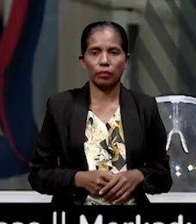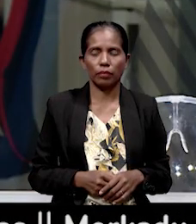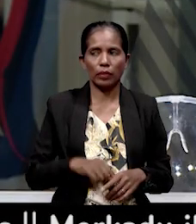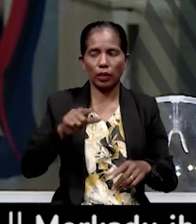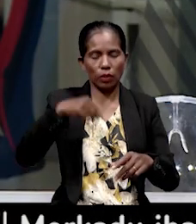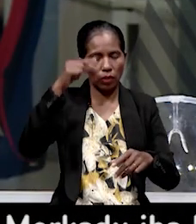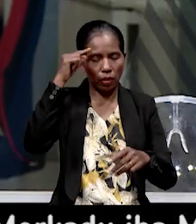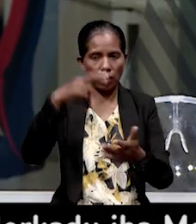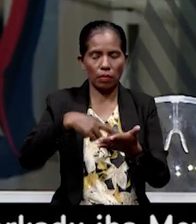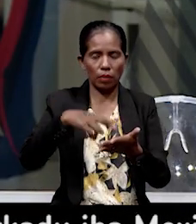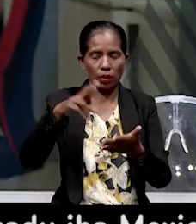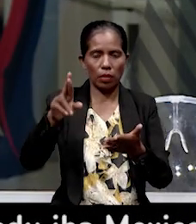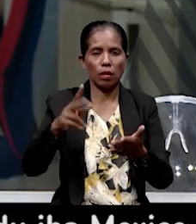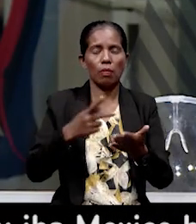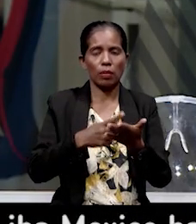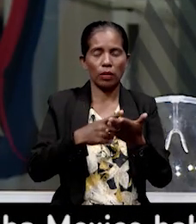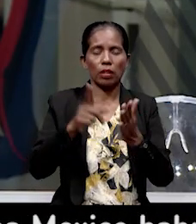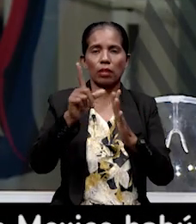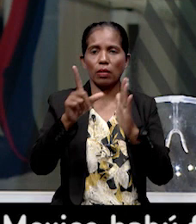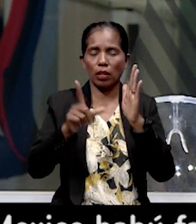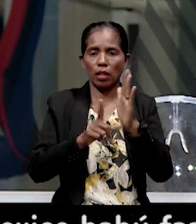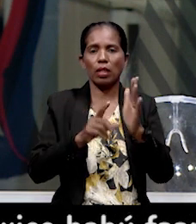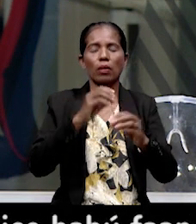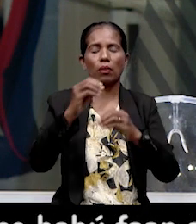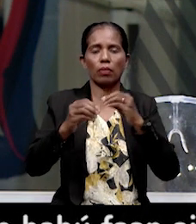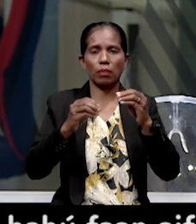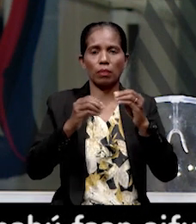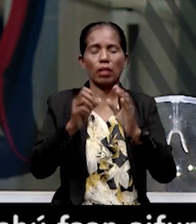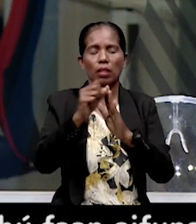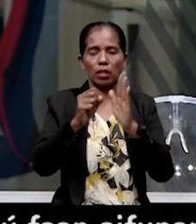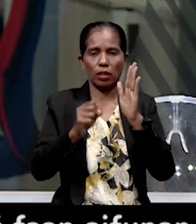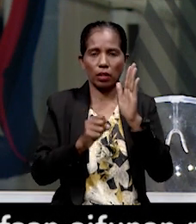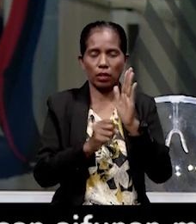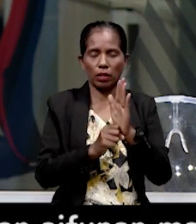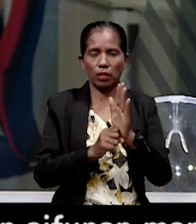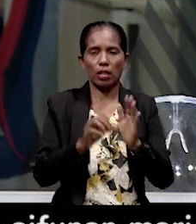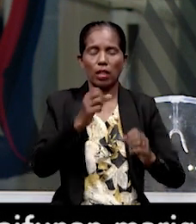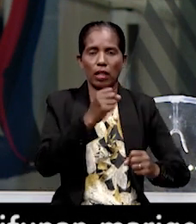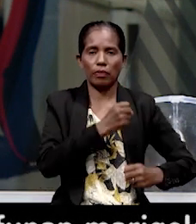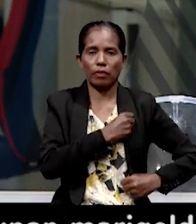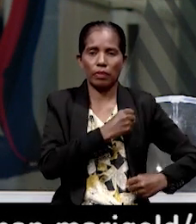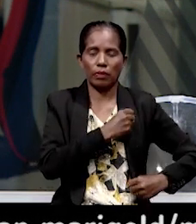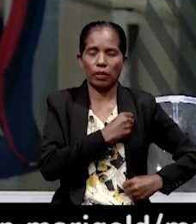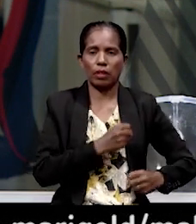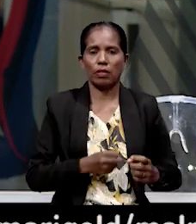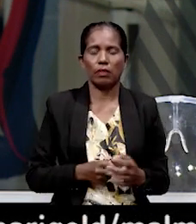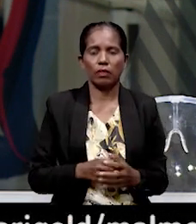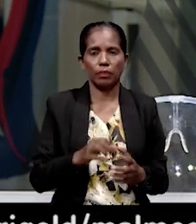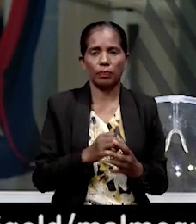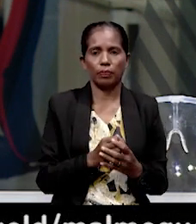Governo aprovou na projeto decreto-lei Conabá Estatuto Orgânico FFDTL.